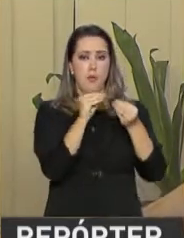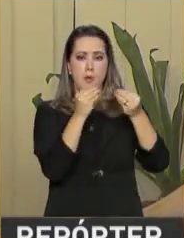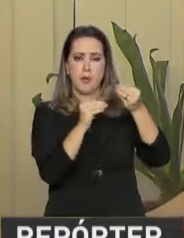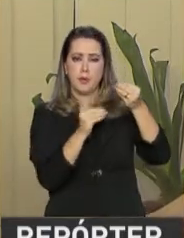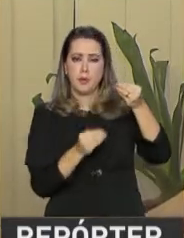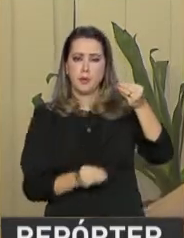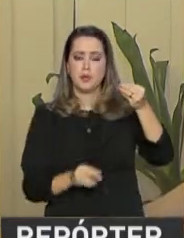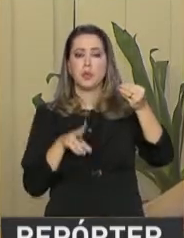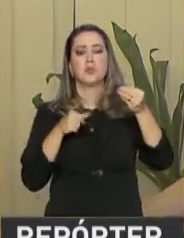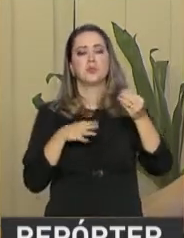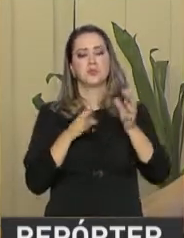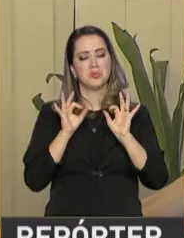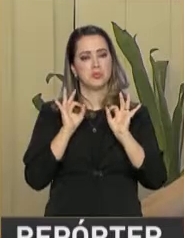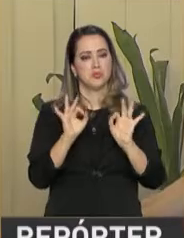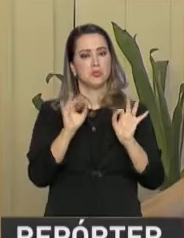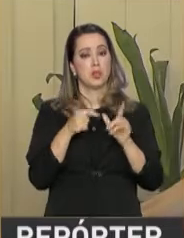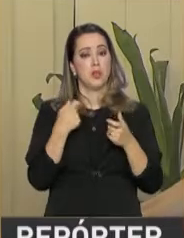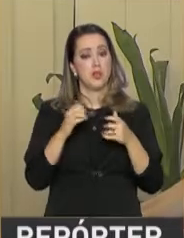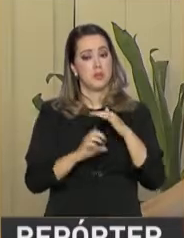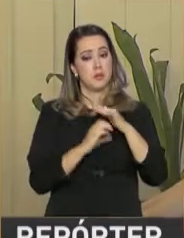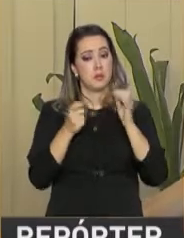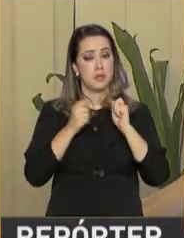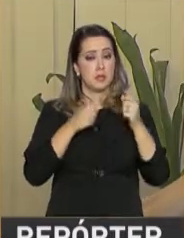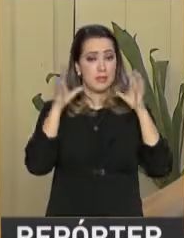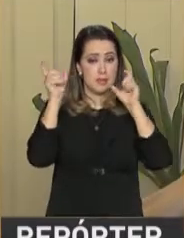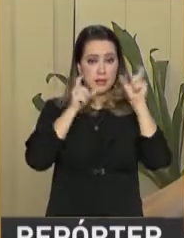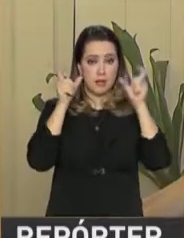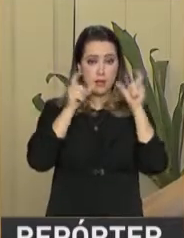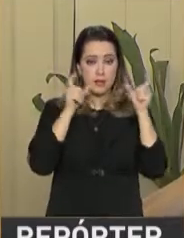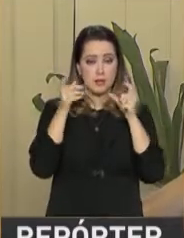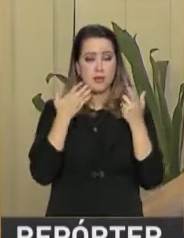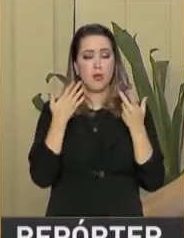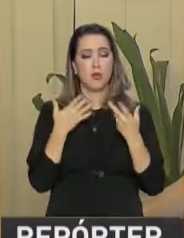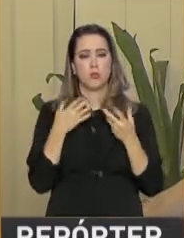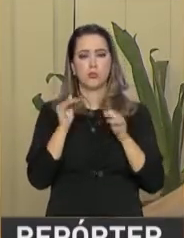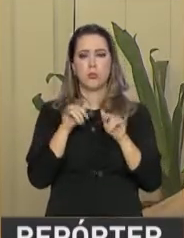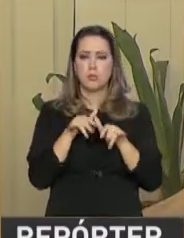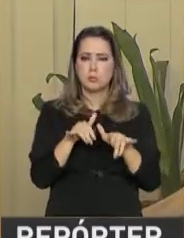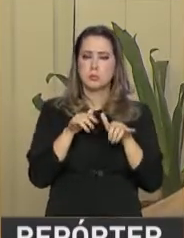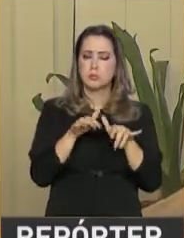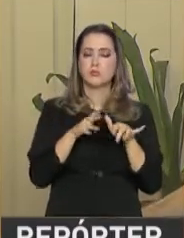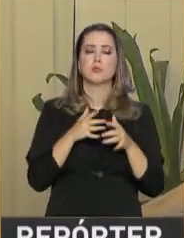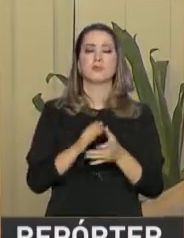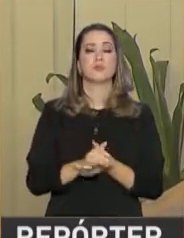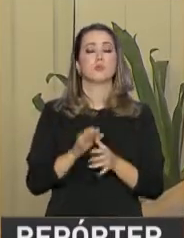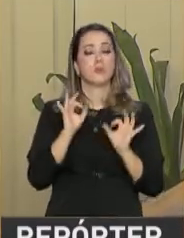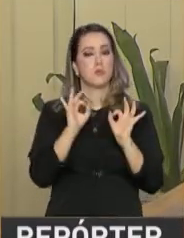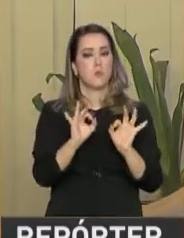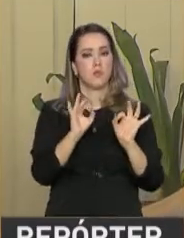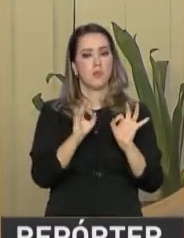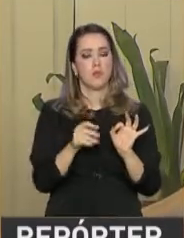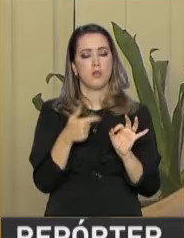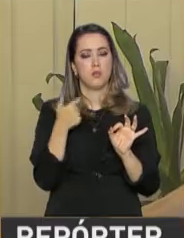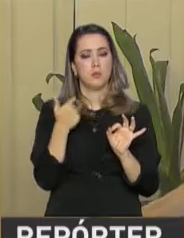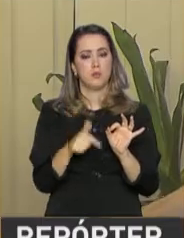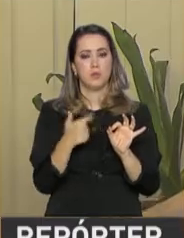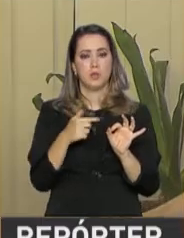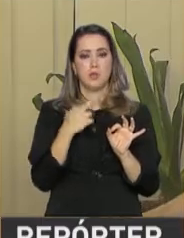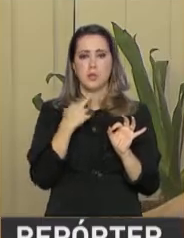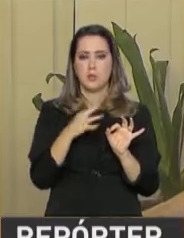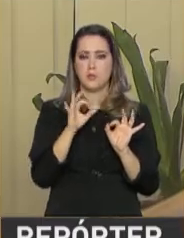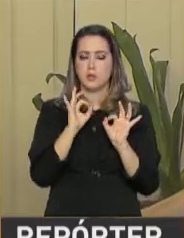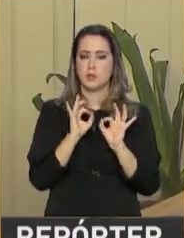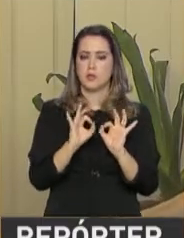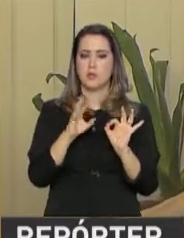estão disponibilizados e as empresas precisam prestar atenção no seu nosso nas suas instruções de preenchimento pra responder adequadamente